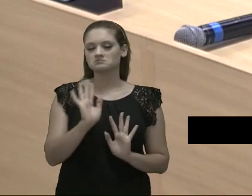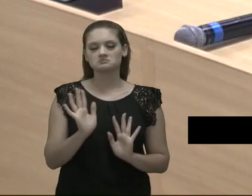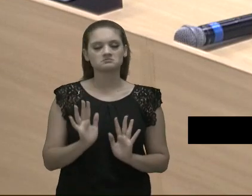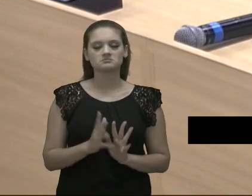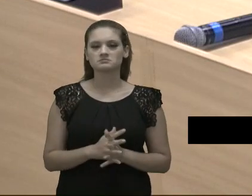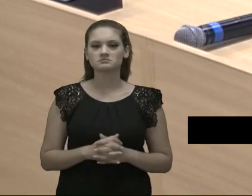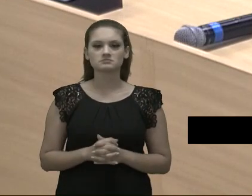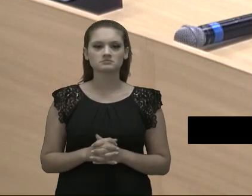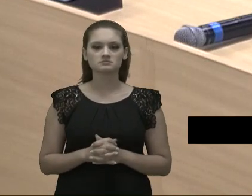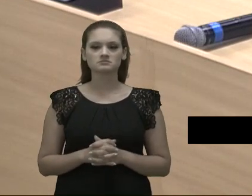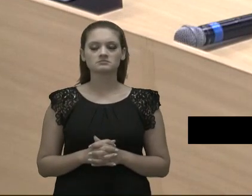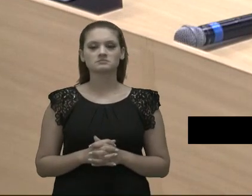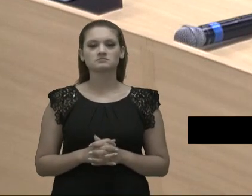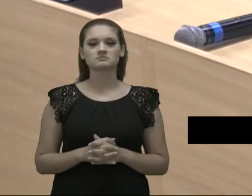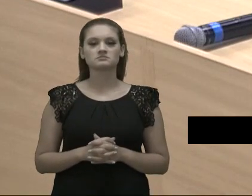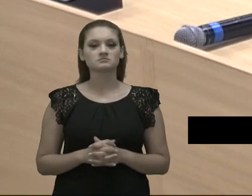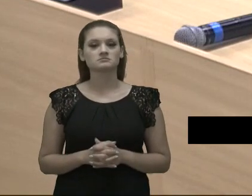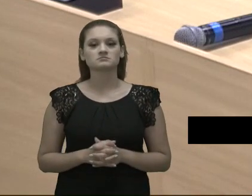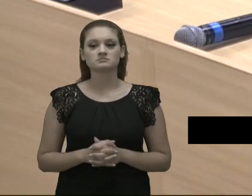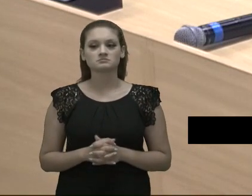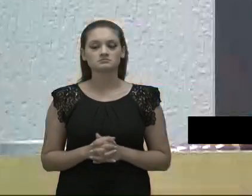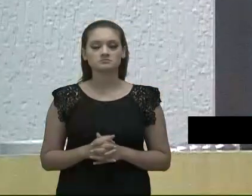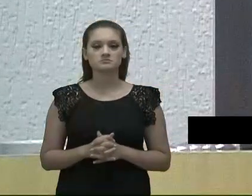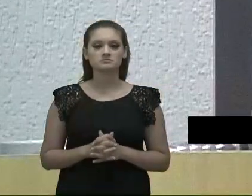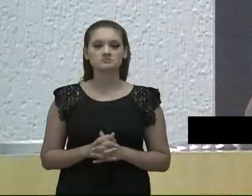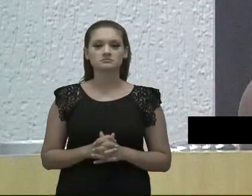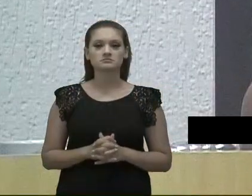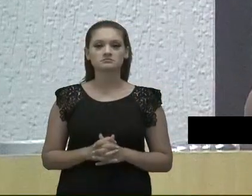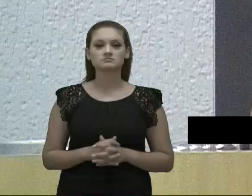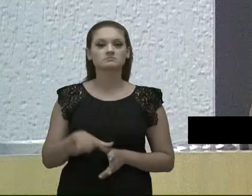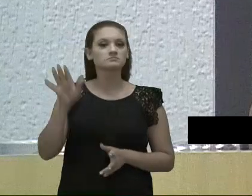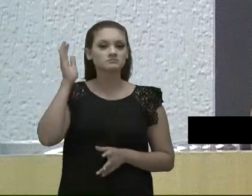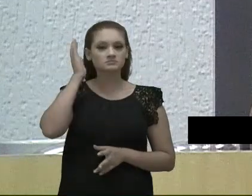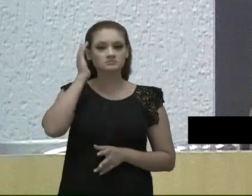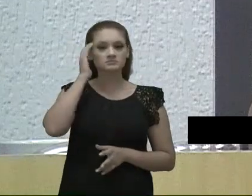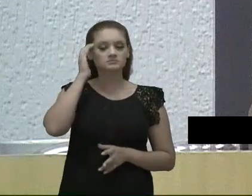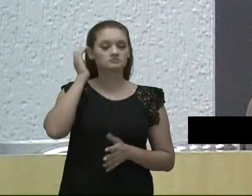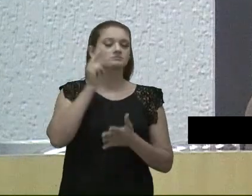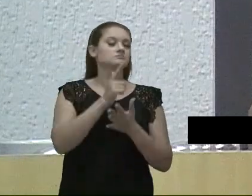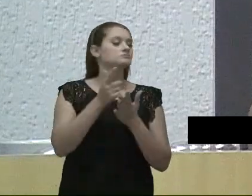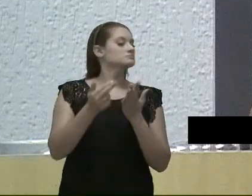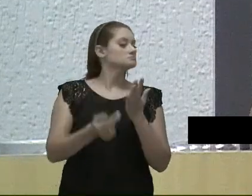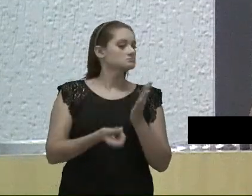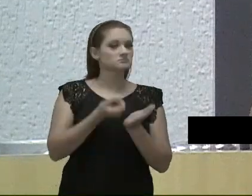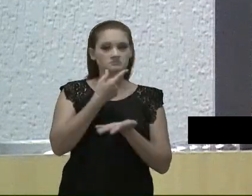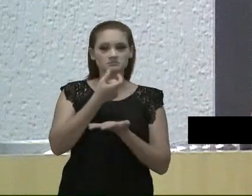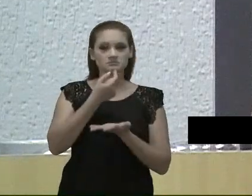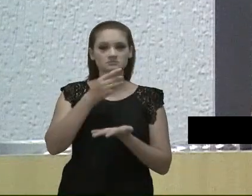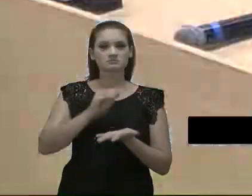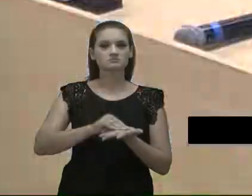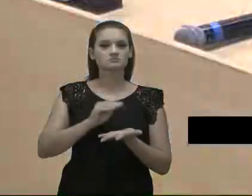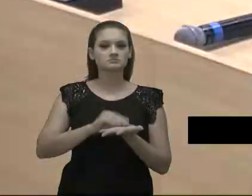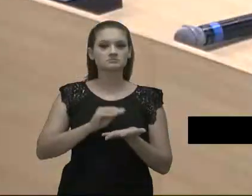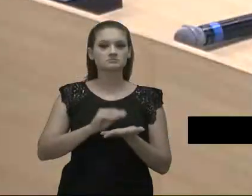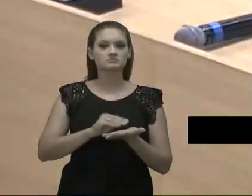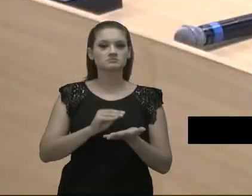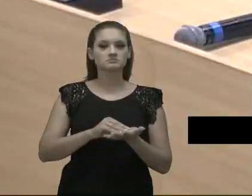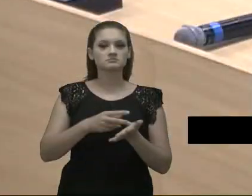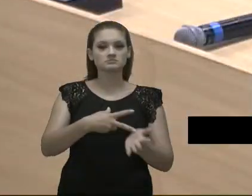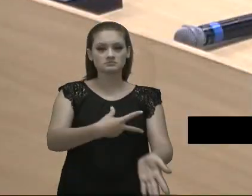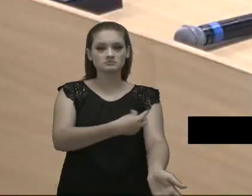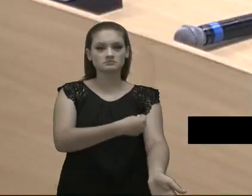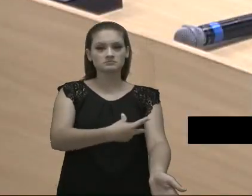né? Não. Tá. Você tem conhecimento de algum medicamento que está faltando lá? Seringa,